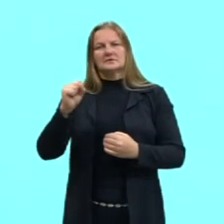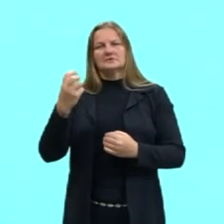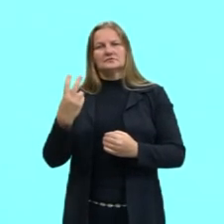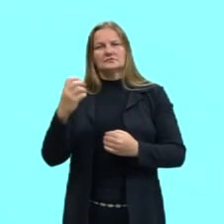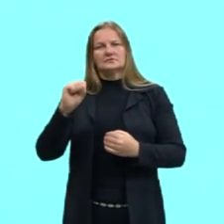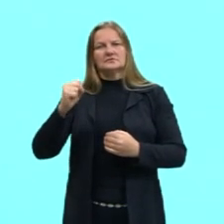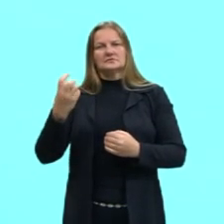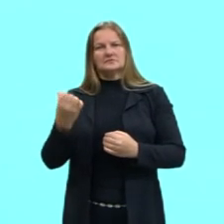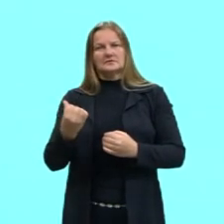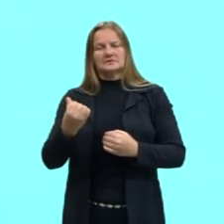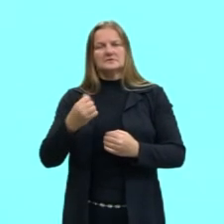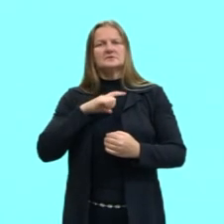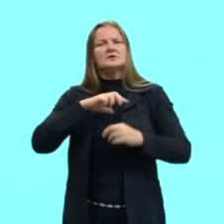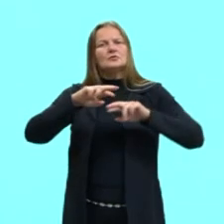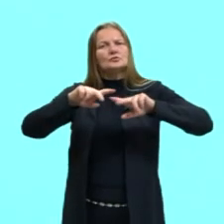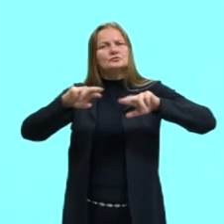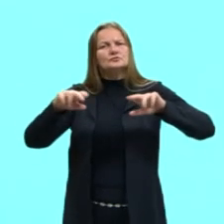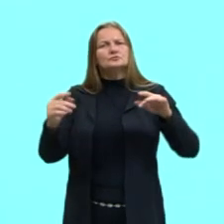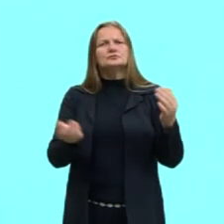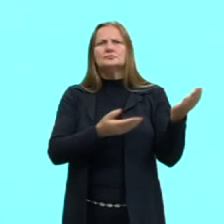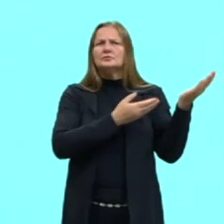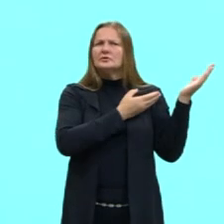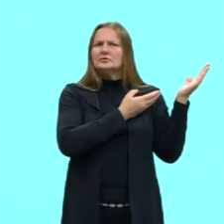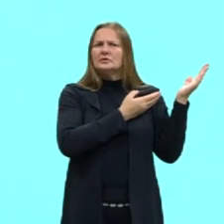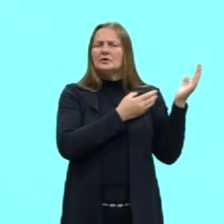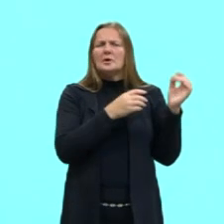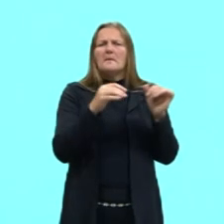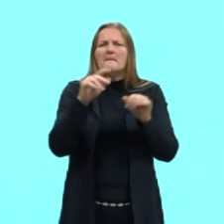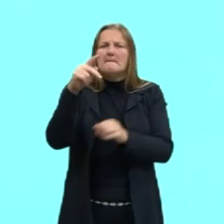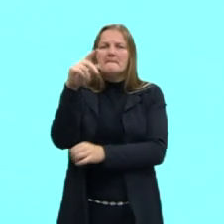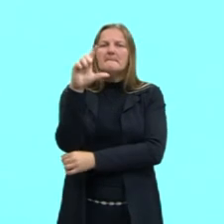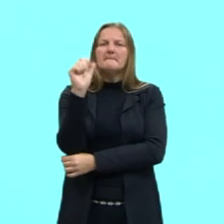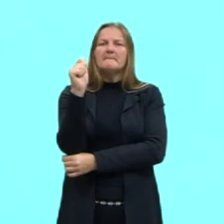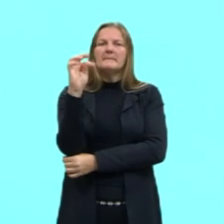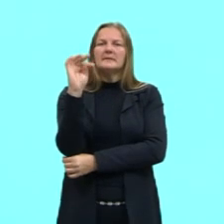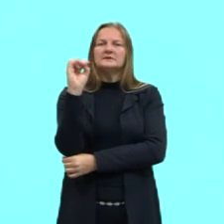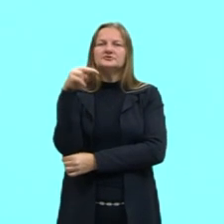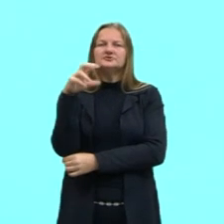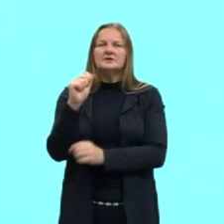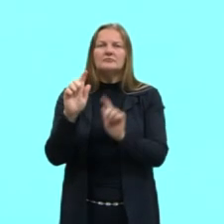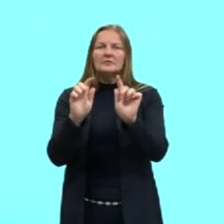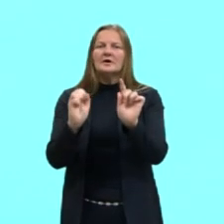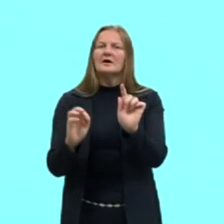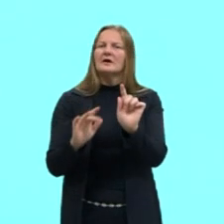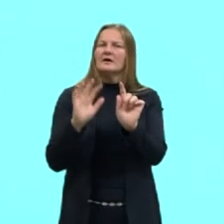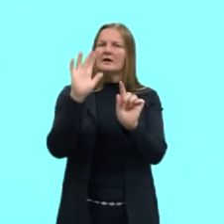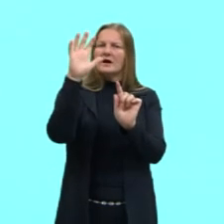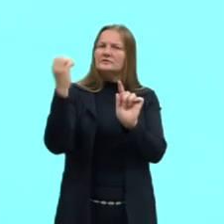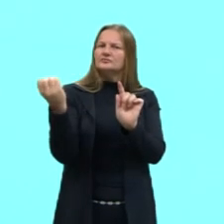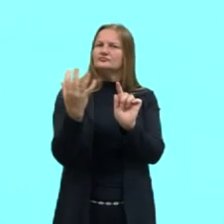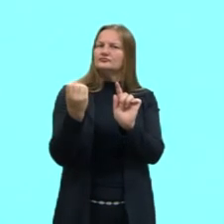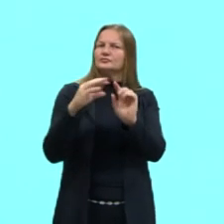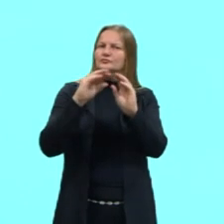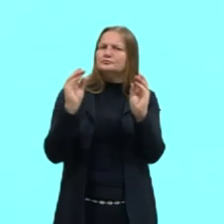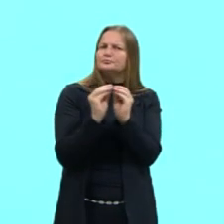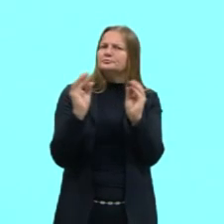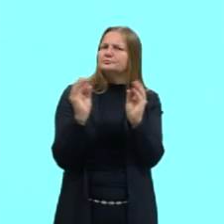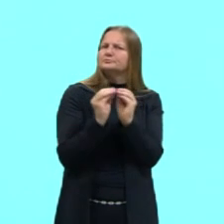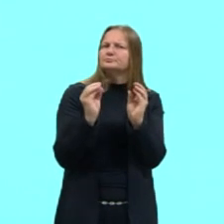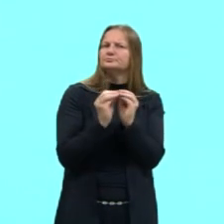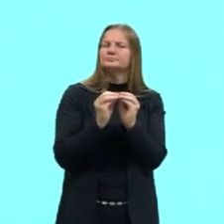e o hexafluoreto de platina E desde então mais compostos novos de gases nobres vem sendo sintetizados